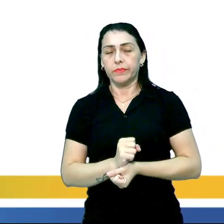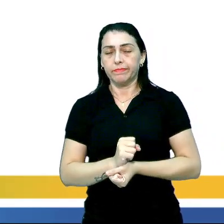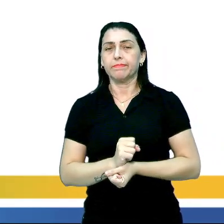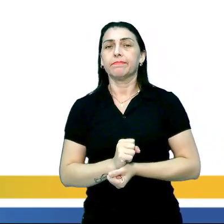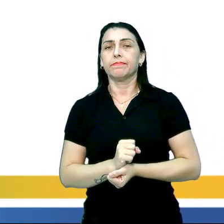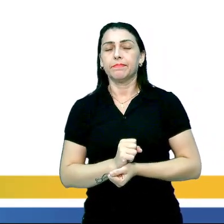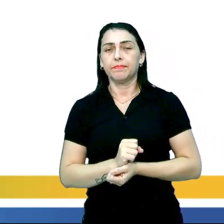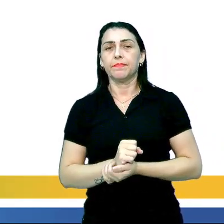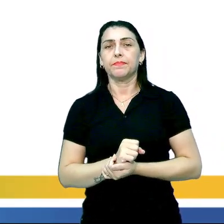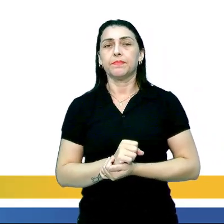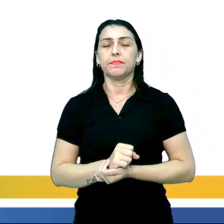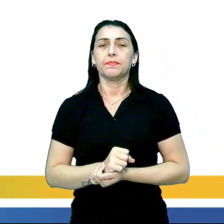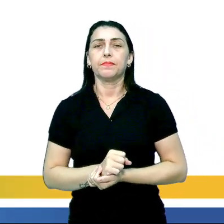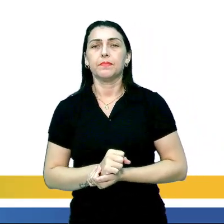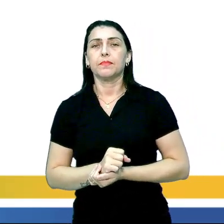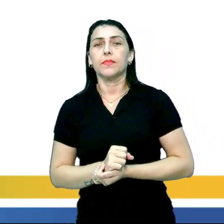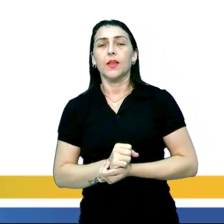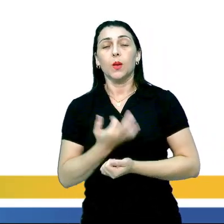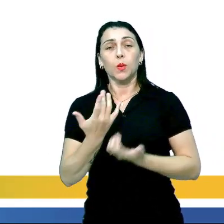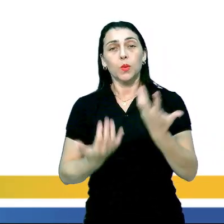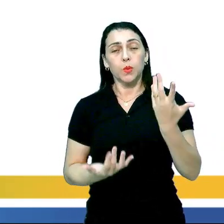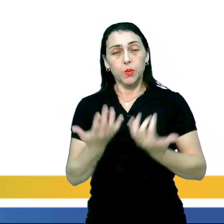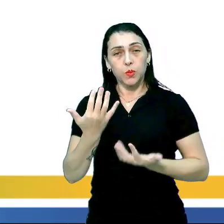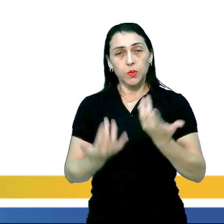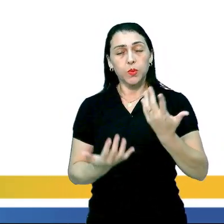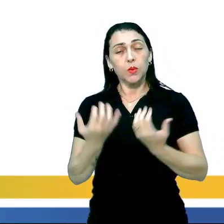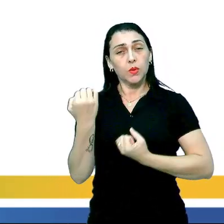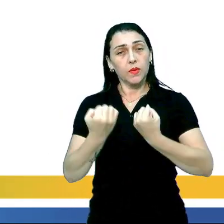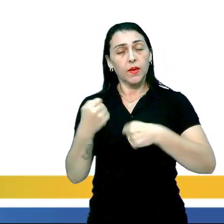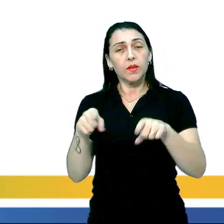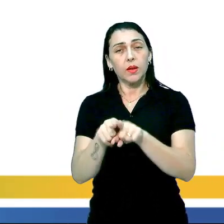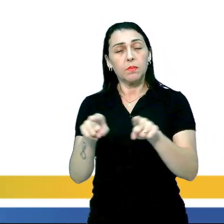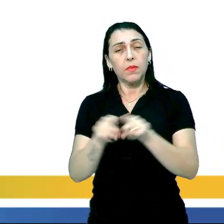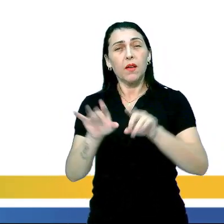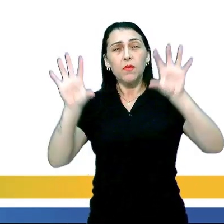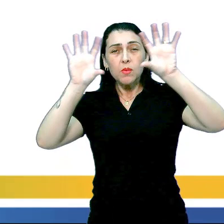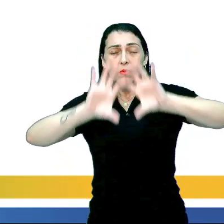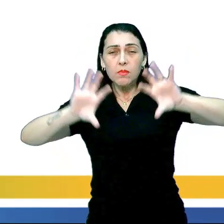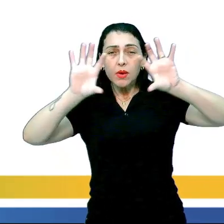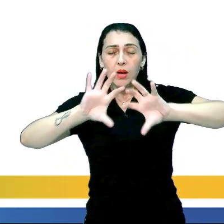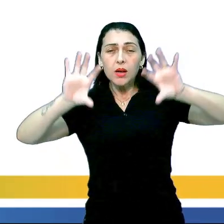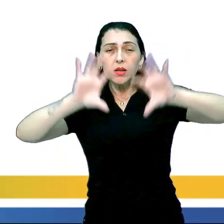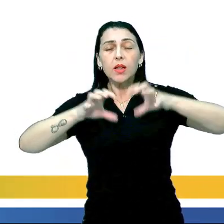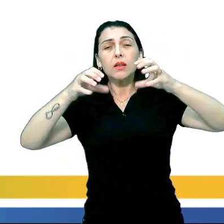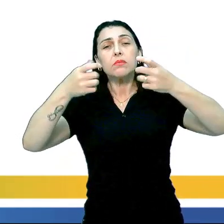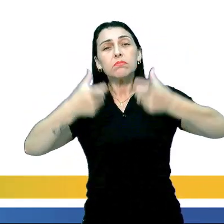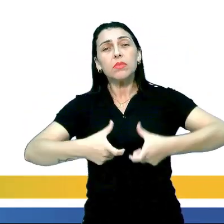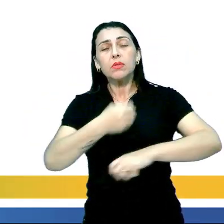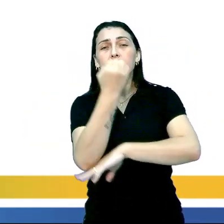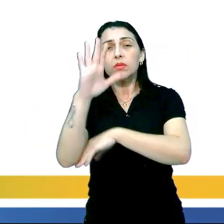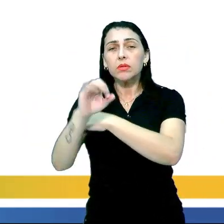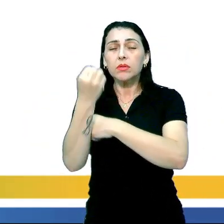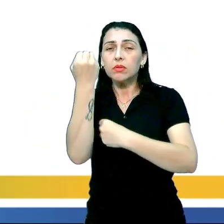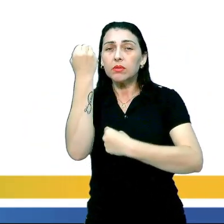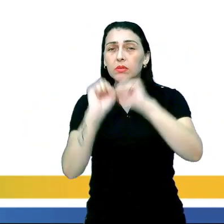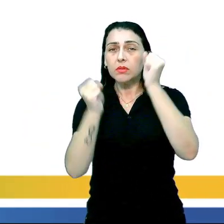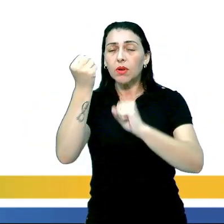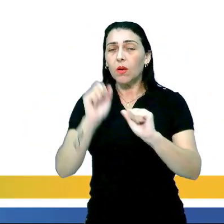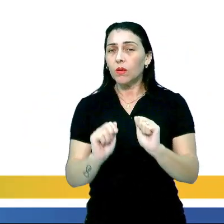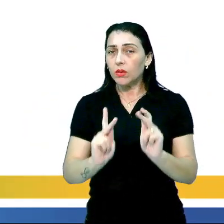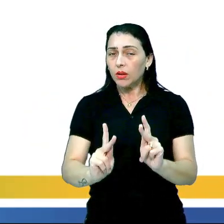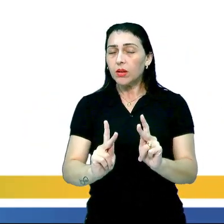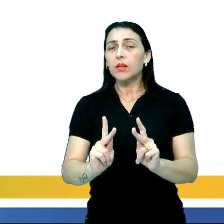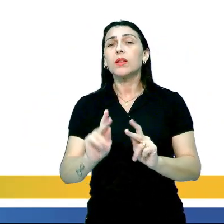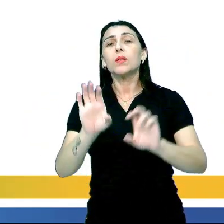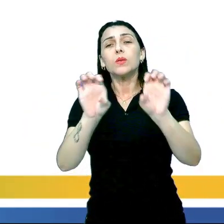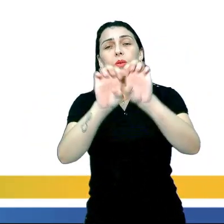desencadear aí também através da queima de combustíveis dos veículos e também das áreas industriais. Ok? Então,